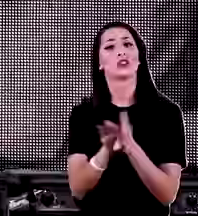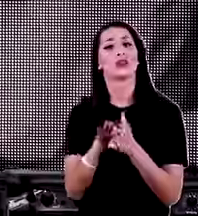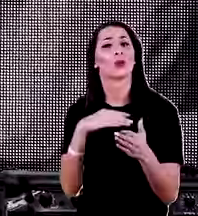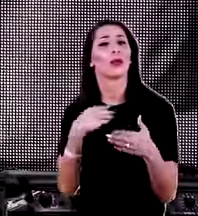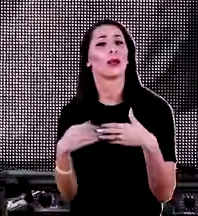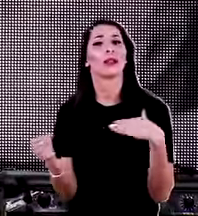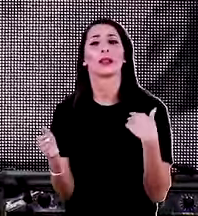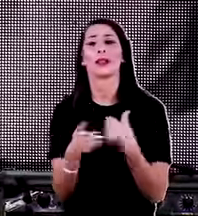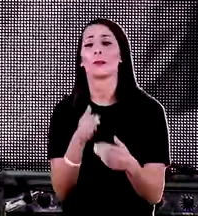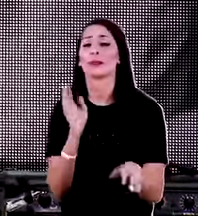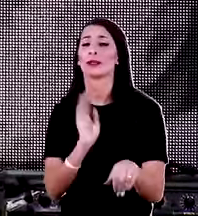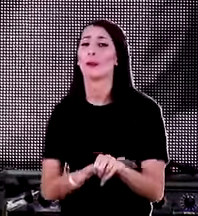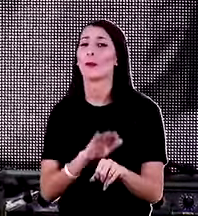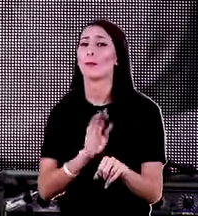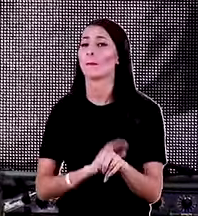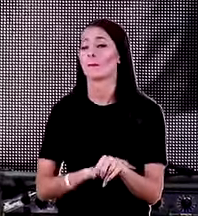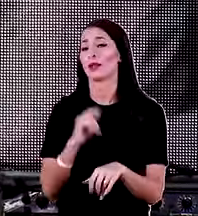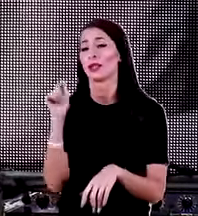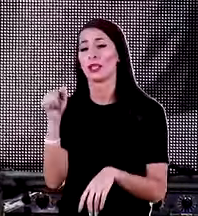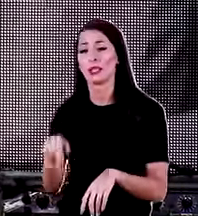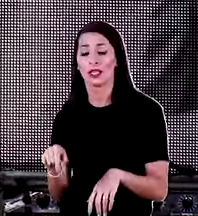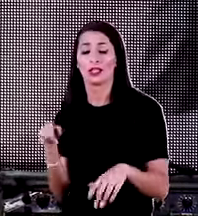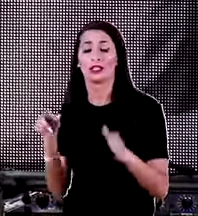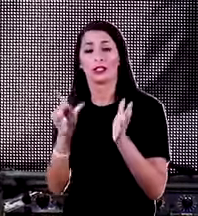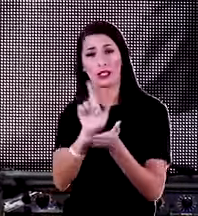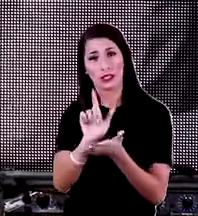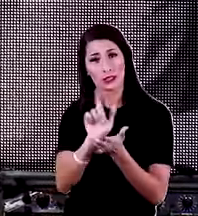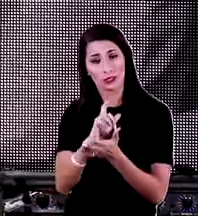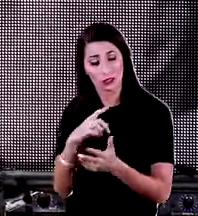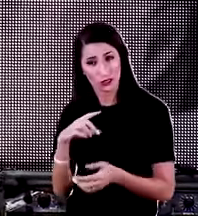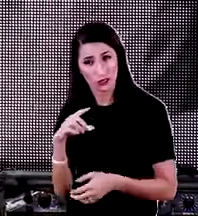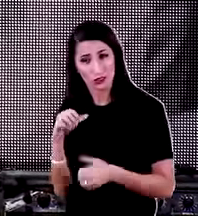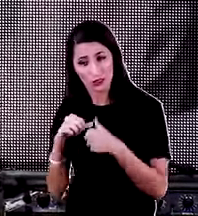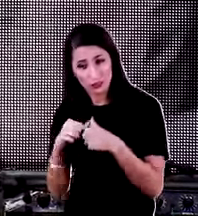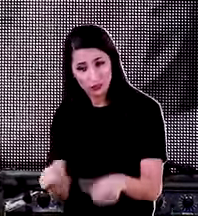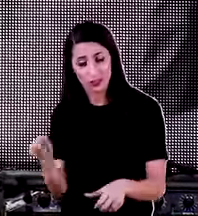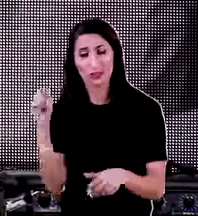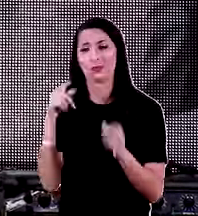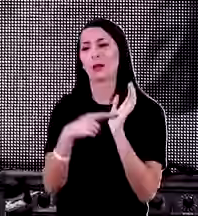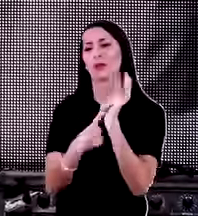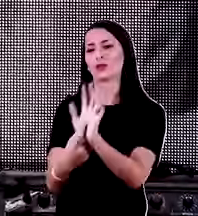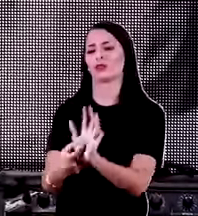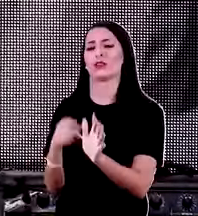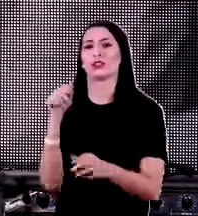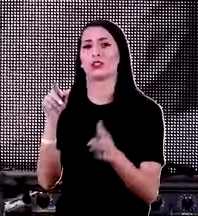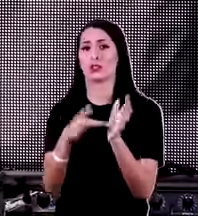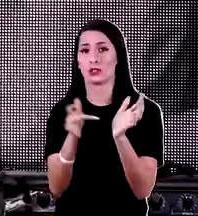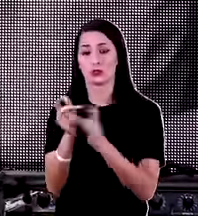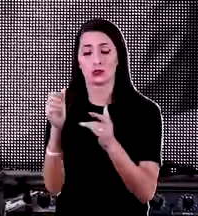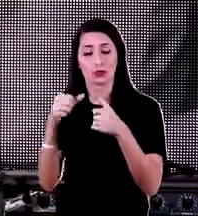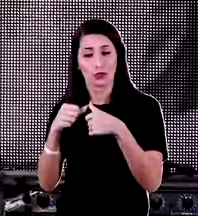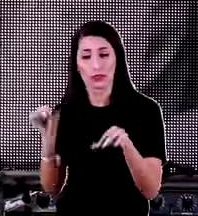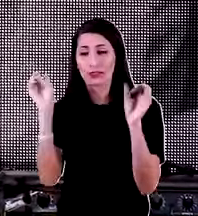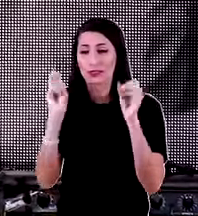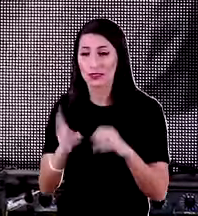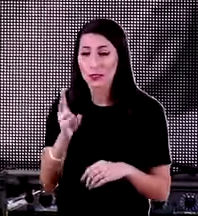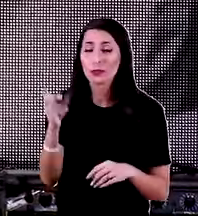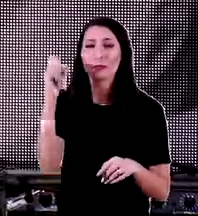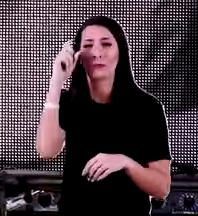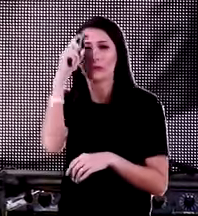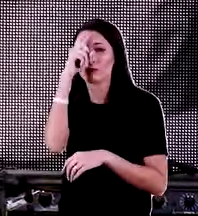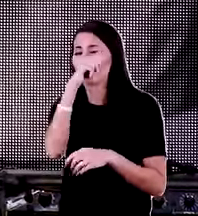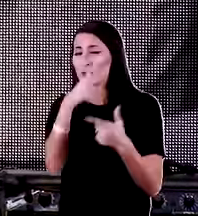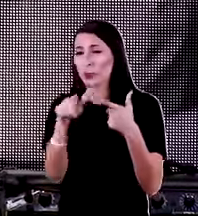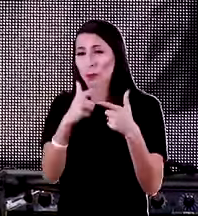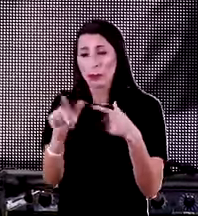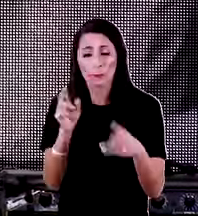da situação que Lázaro estivesse, para mostrar que ele estava ali nos piores momentos da vida dele. Isso é o que faz o verdadeiro amigo, a verdadeira amiga. É